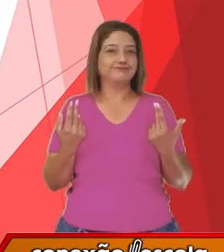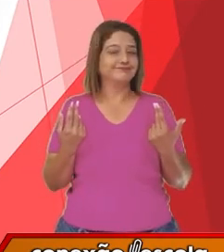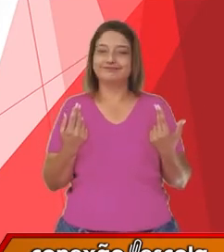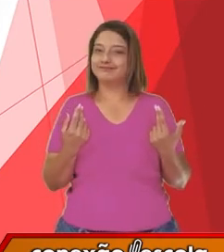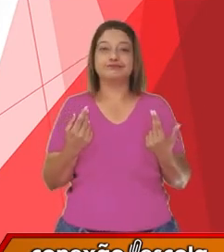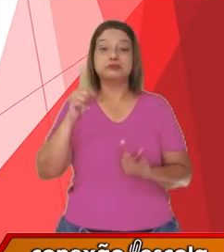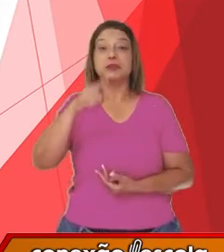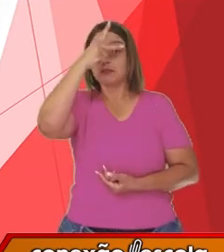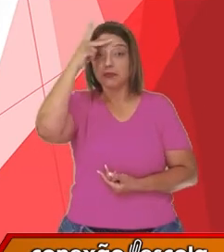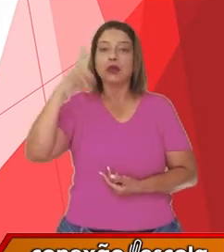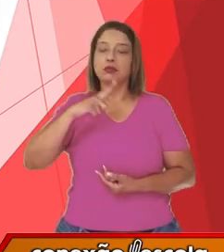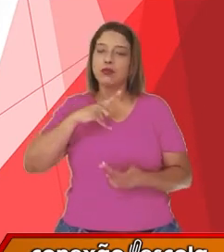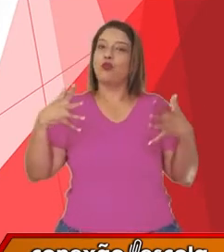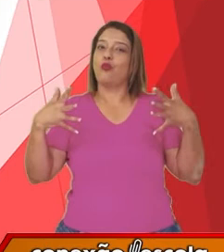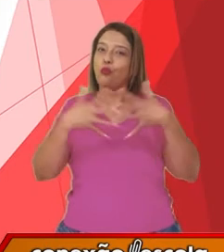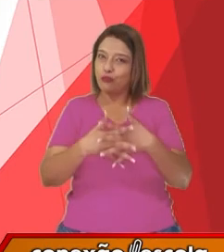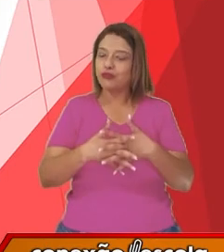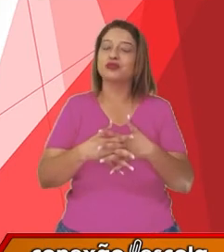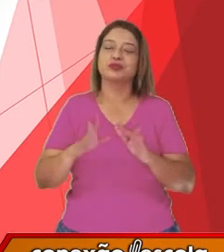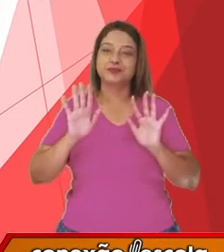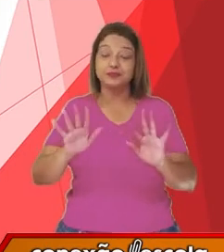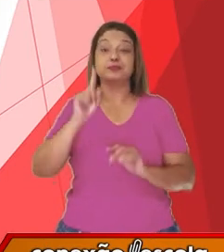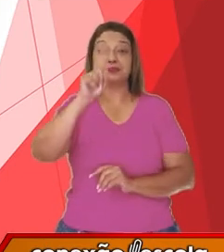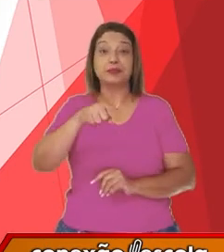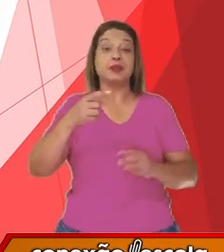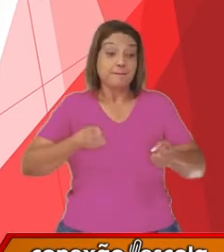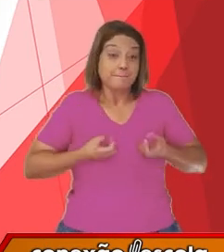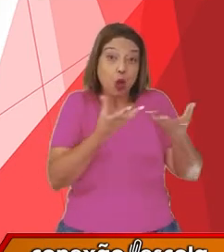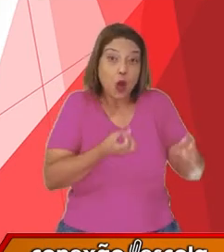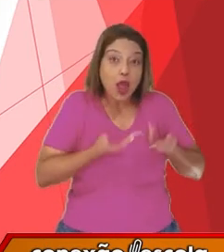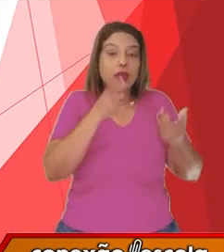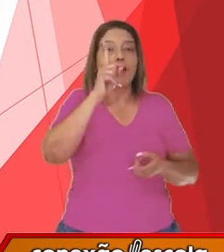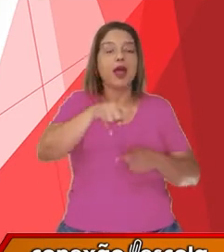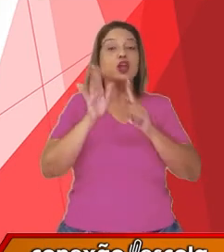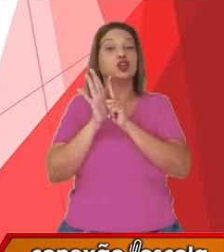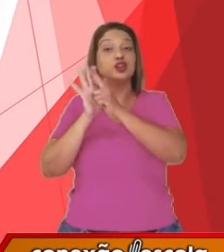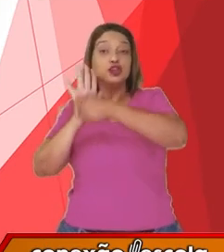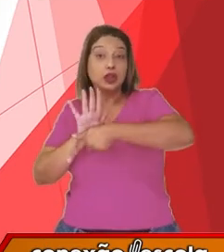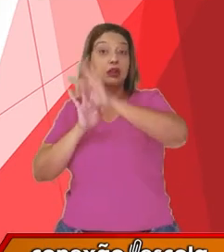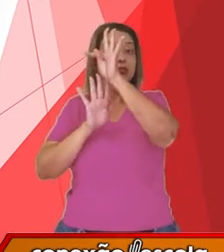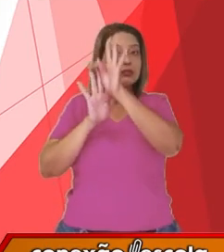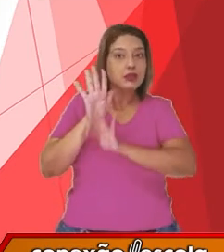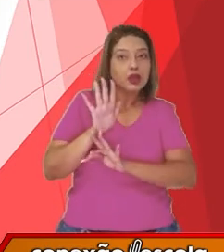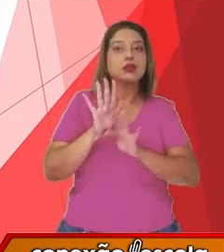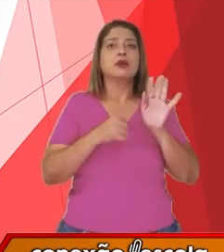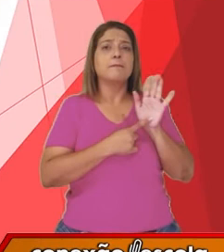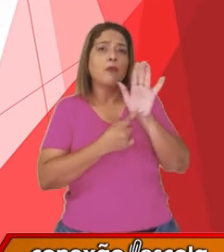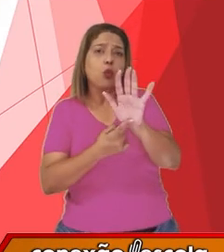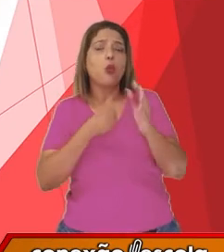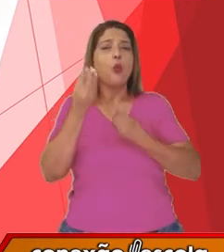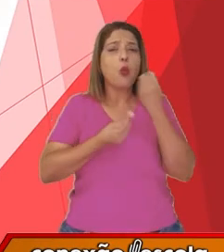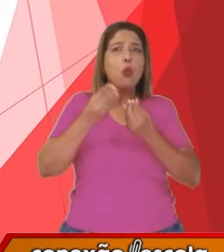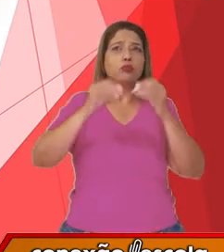Não, tem pessoas que confundem. Poema, ele é um gênero textual. Apresenta uma